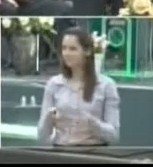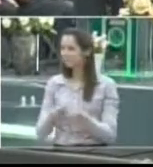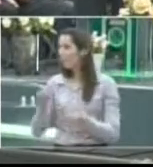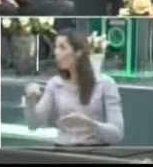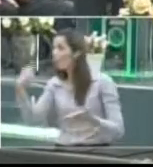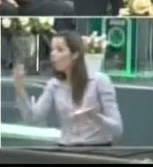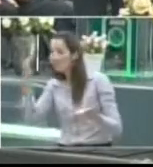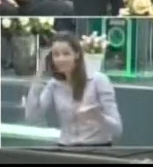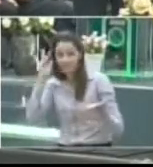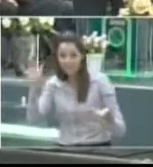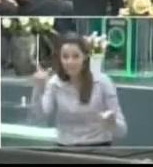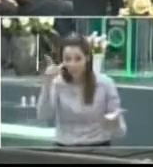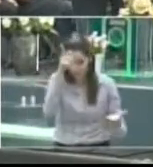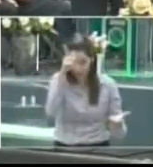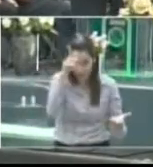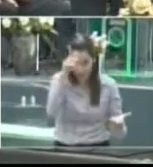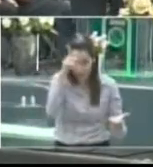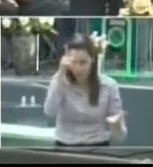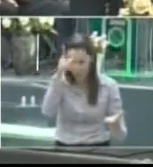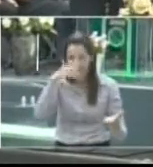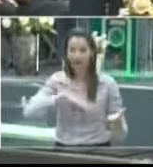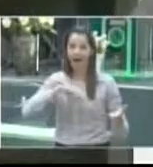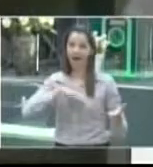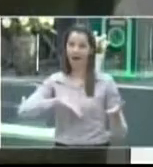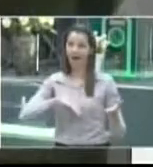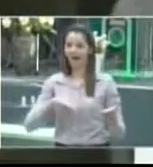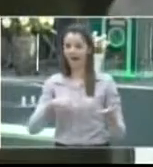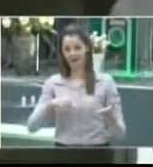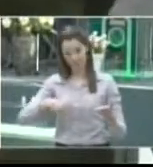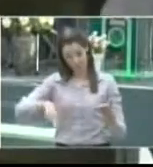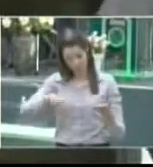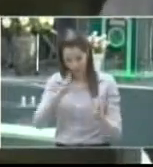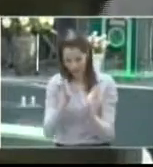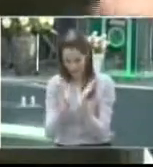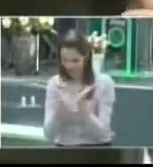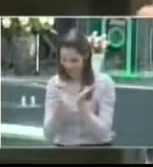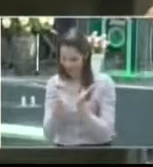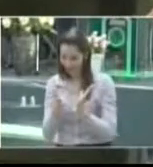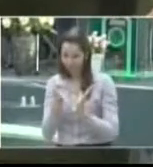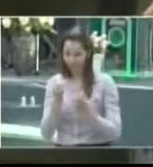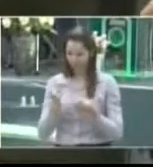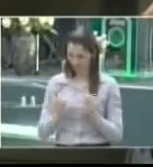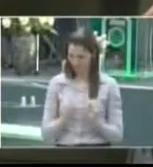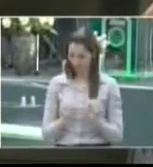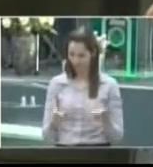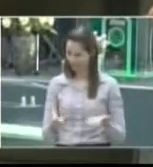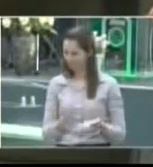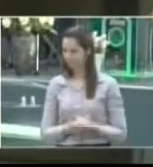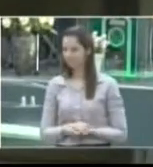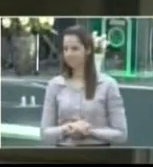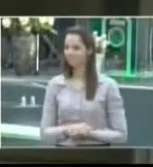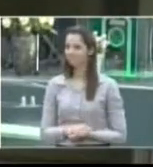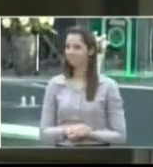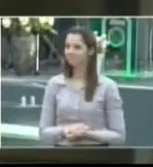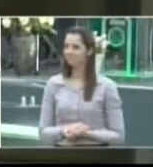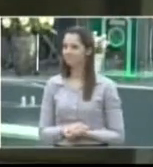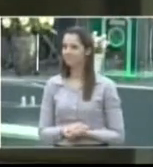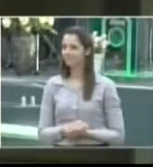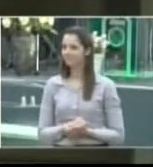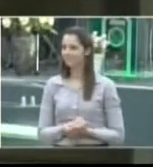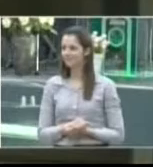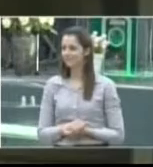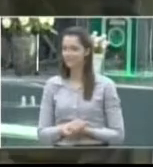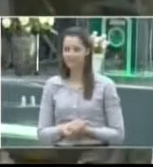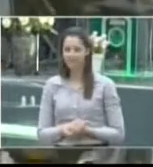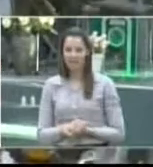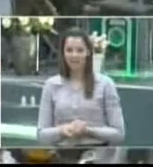que não saberem o alemão, cante em português mesmo. Wir haben das in Deutschland probiert. Nós tentamos fazer isso